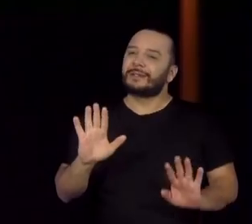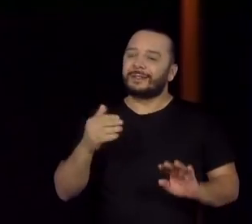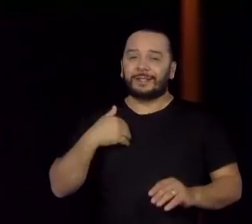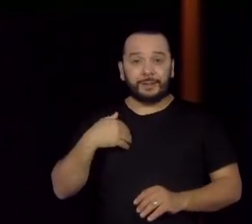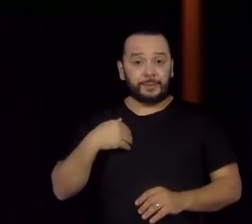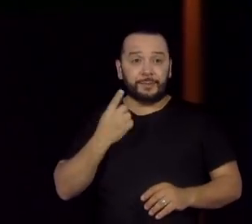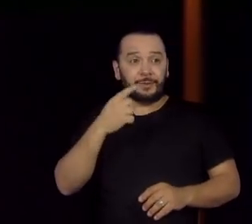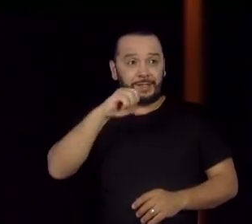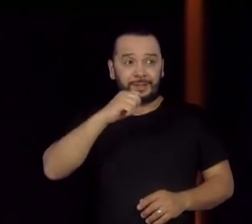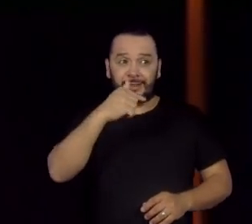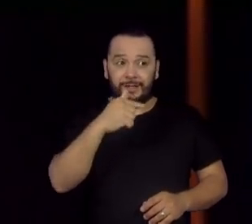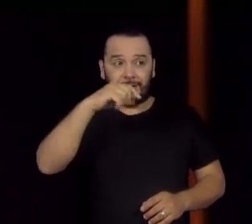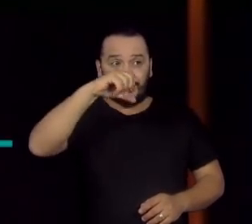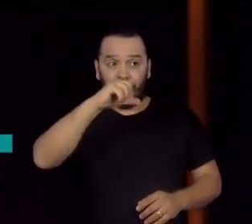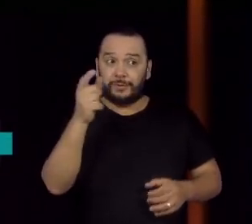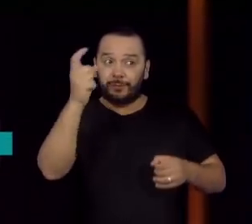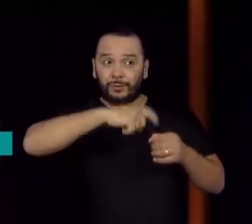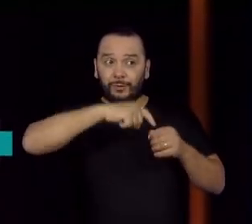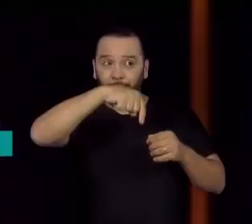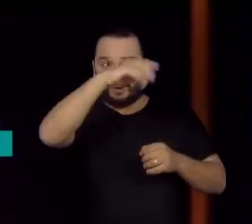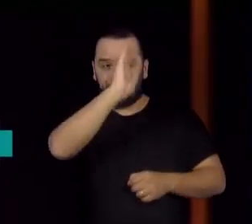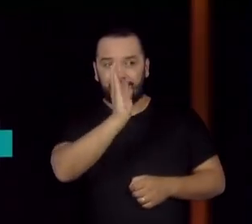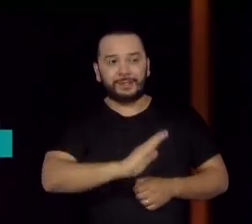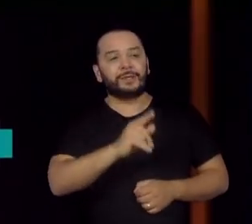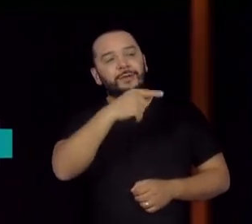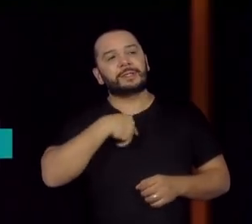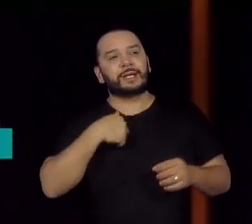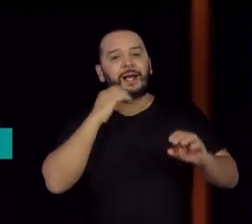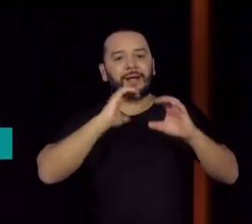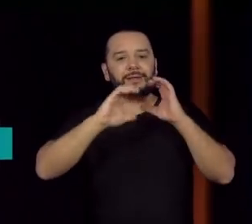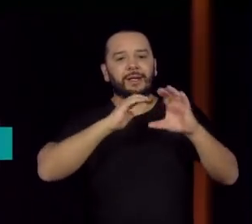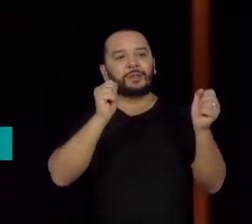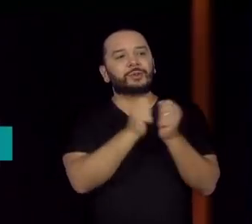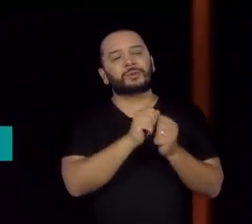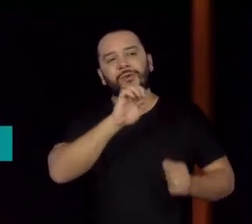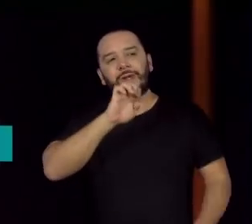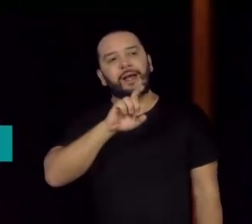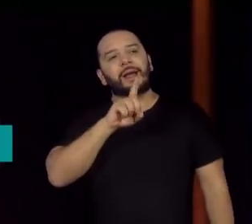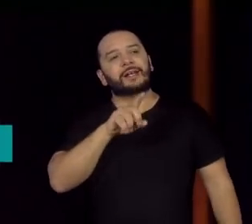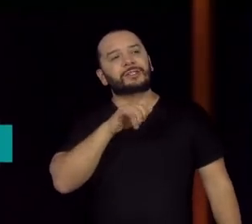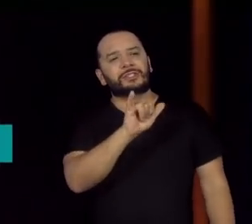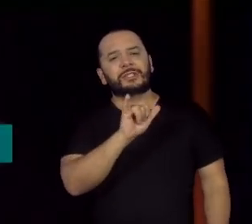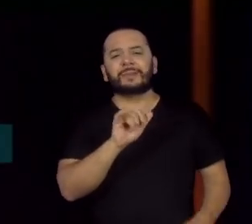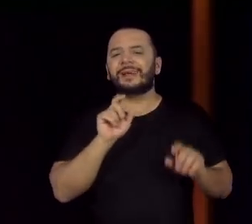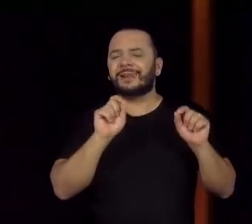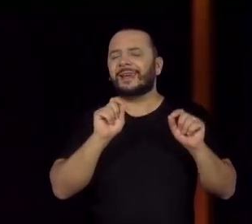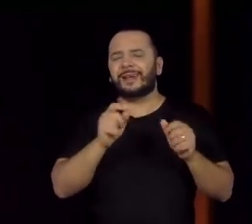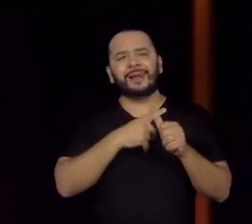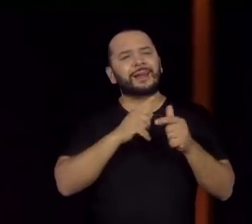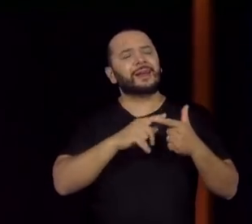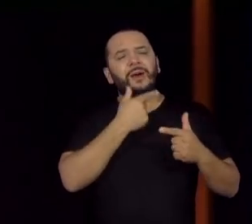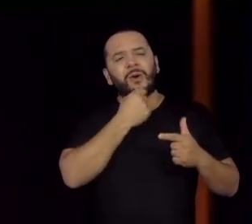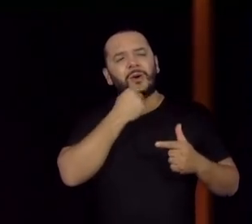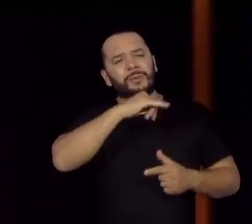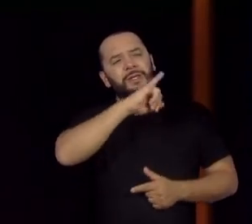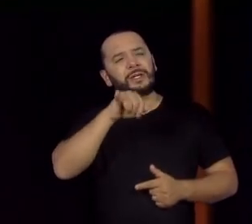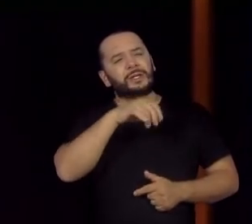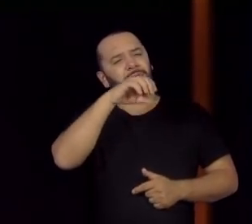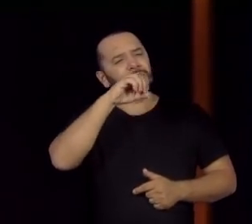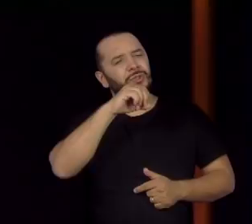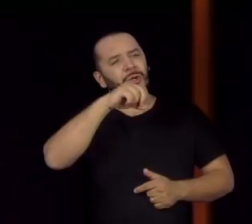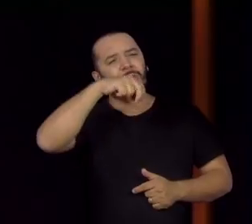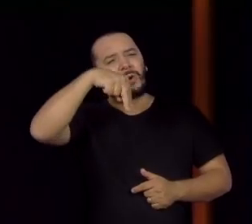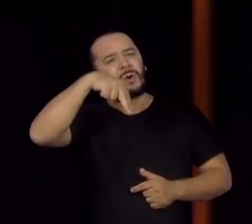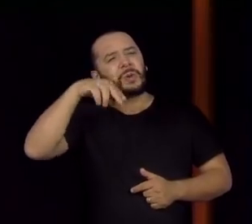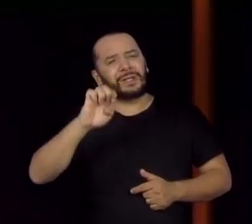foi cantar no conjunto do Ed Lincoln, que mais tarde faria muito sucesso. Mas quem era o Johnny Bradford, um cantor estrangeiro que